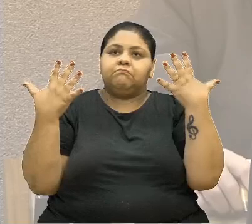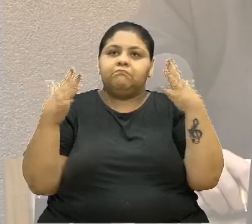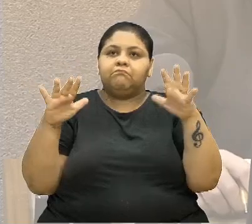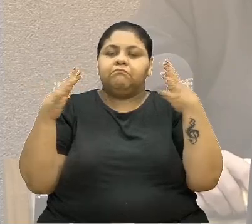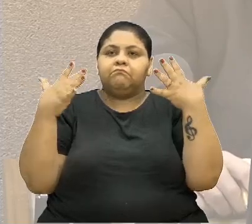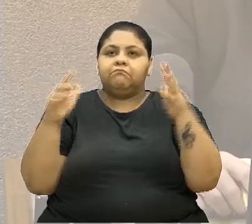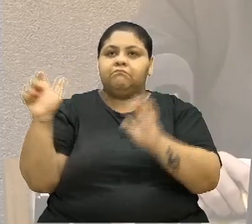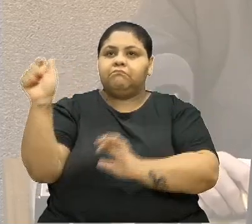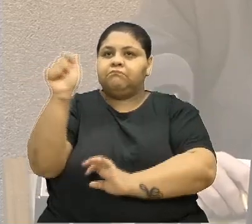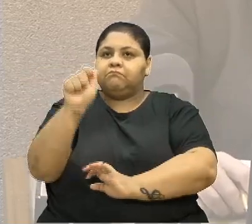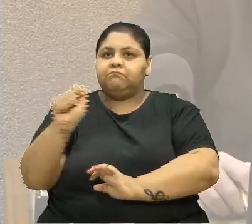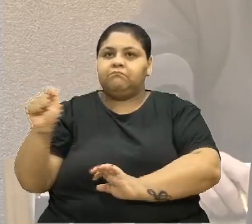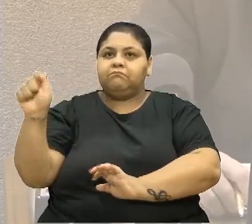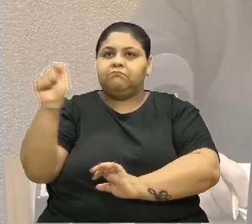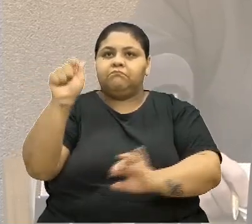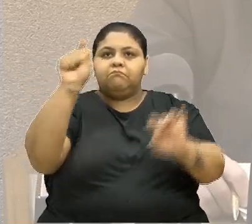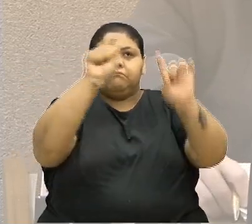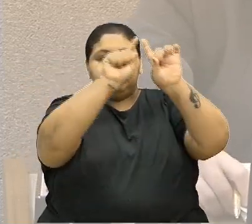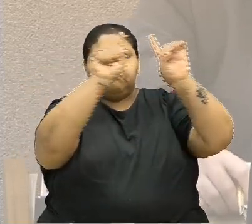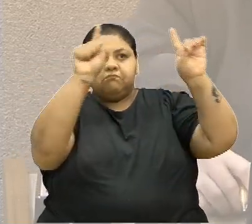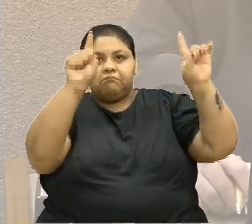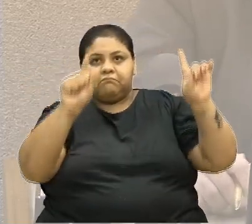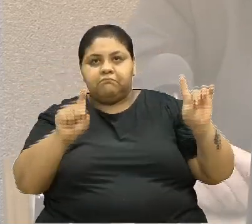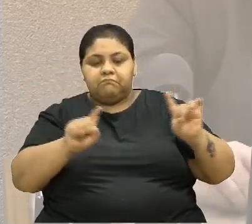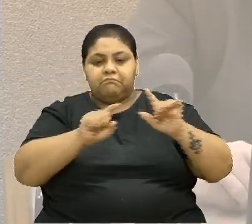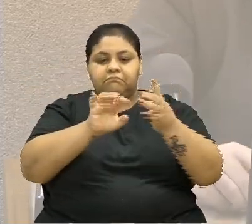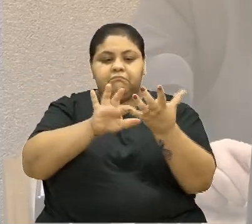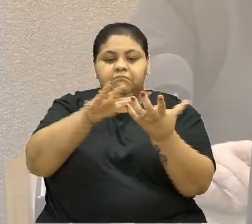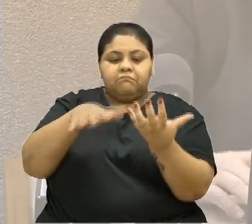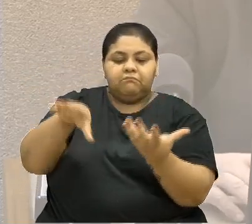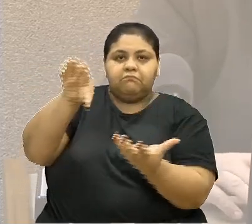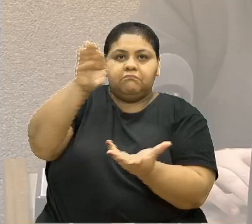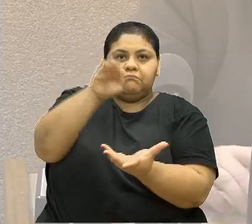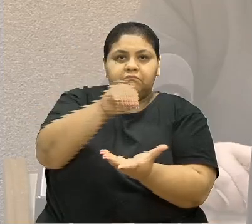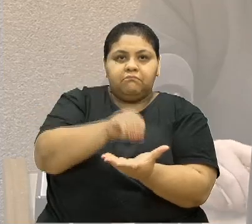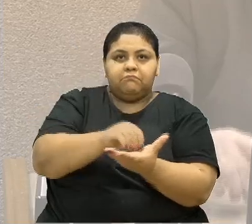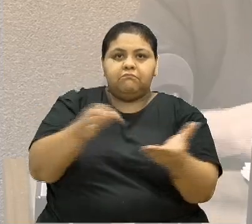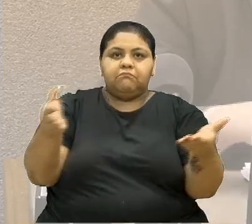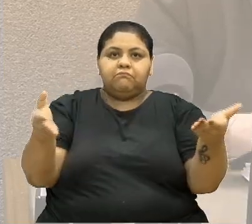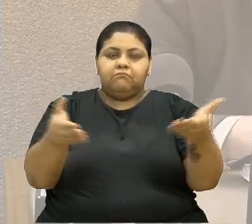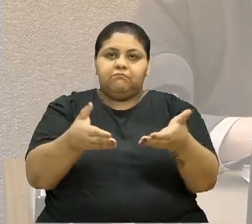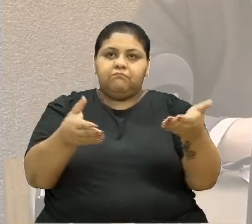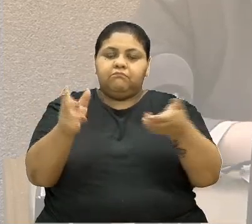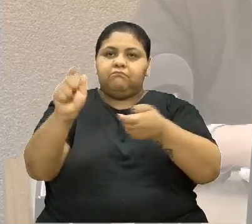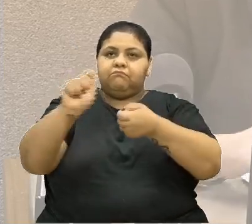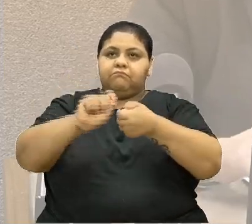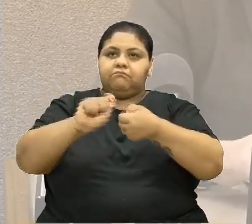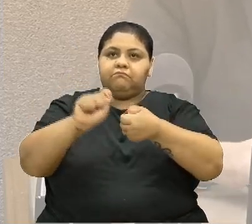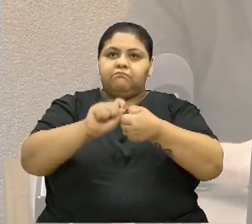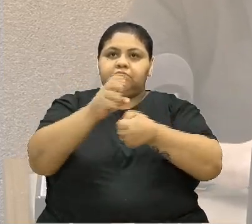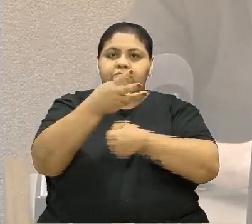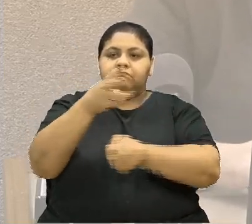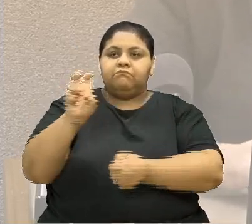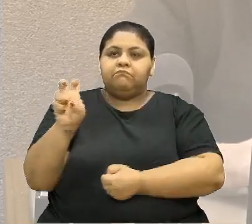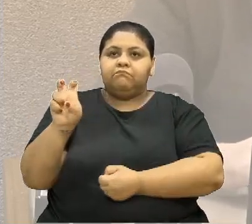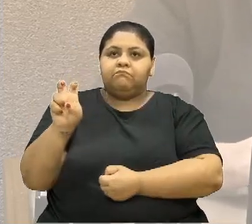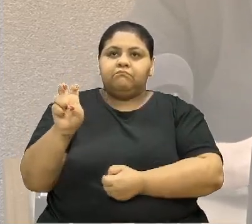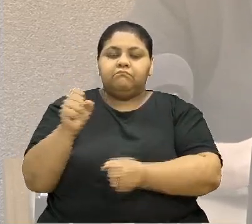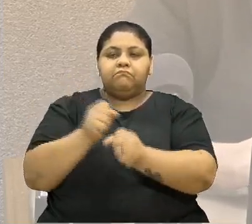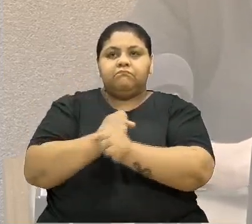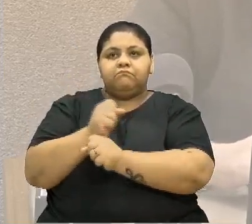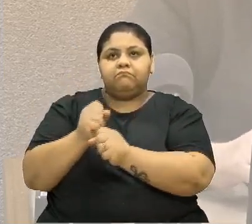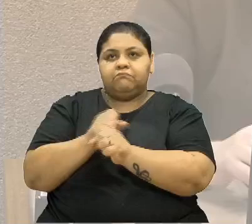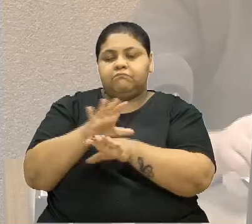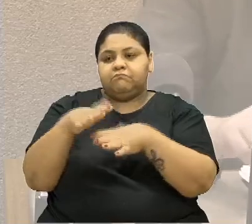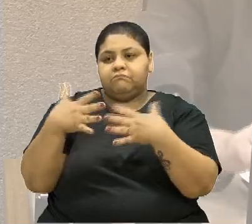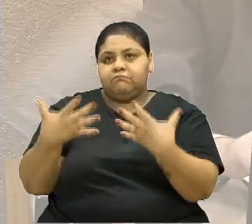à Associação dos Funcionários da Codeca, que está fazendo aí seus 35 anos, né? Então,